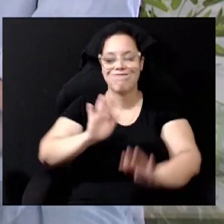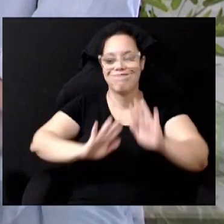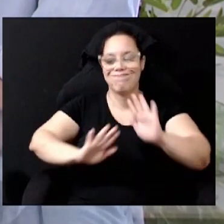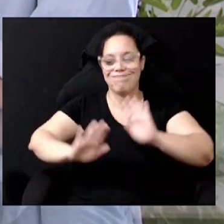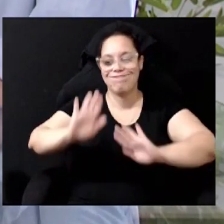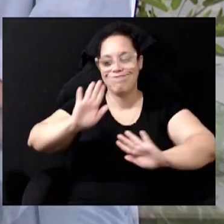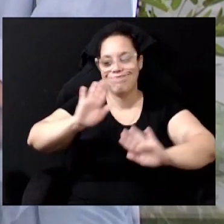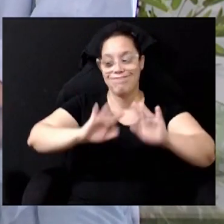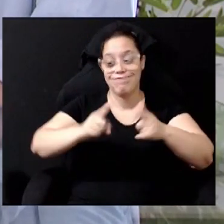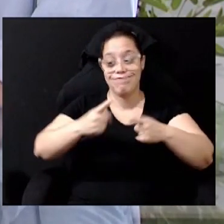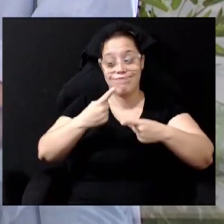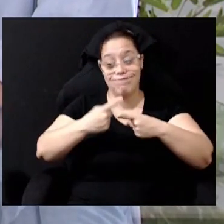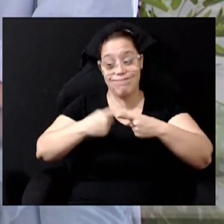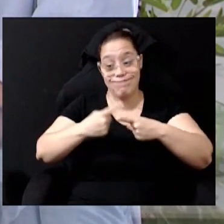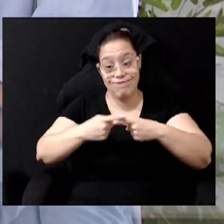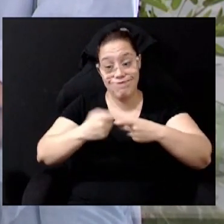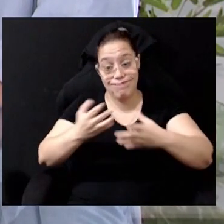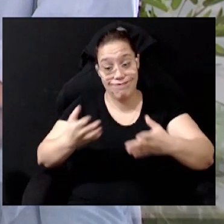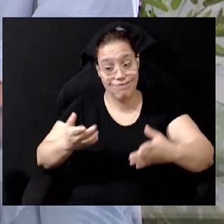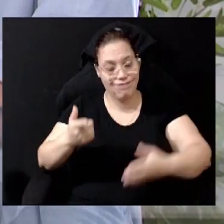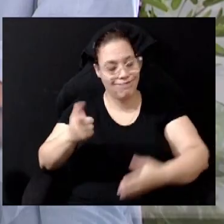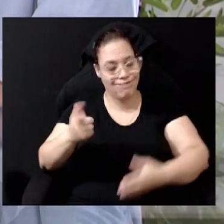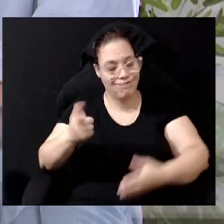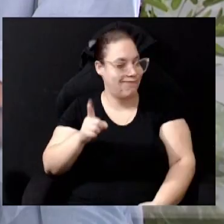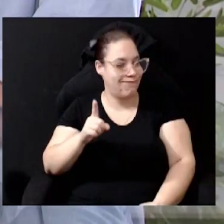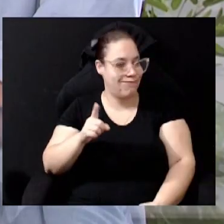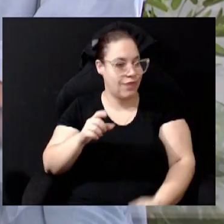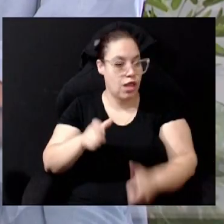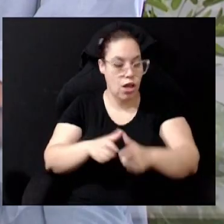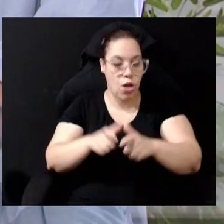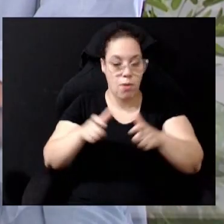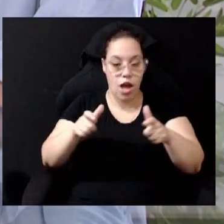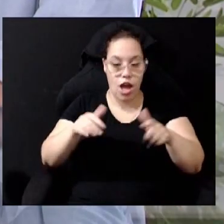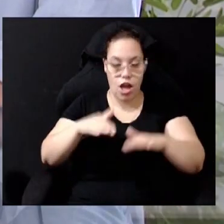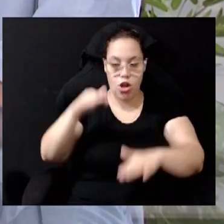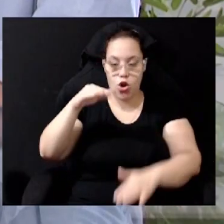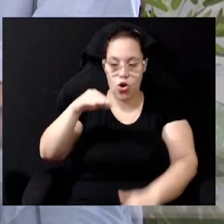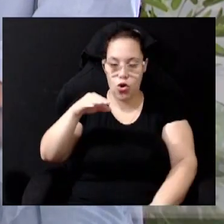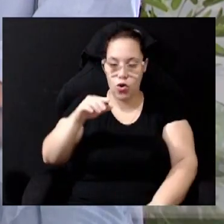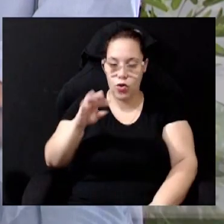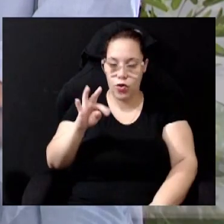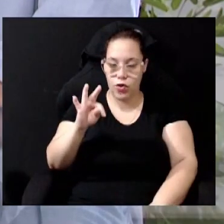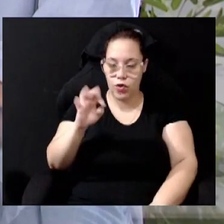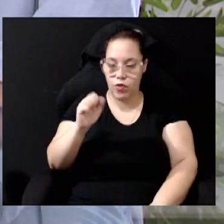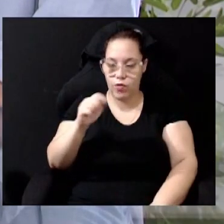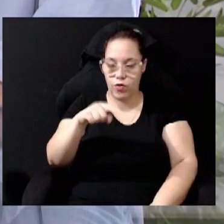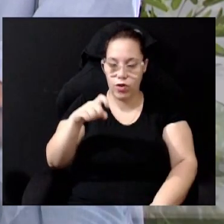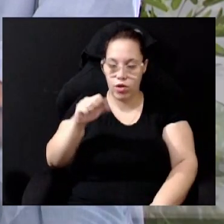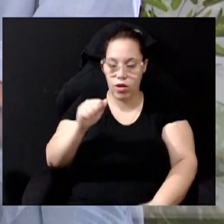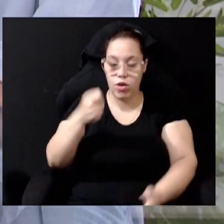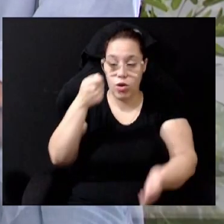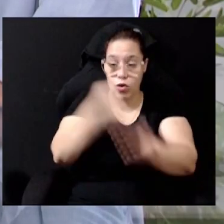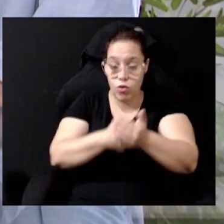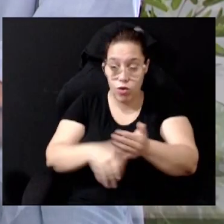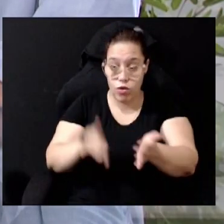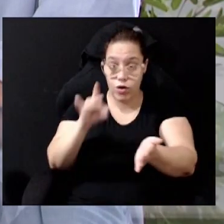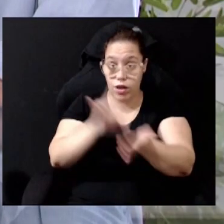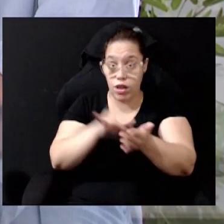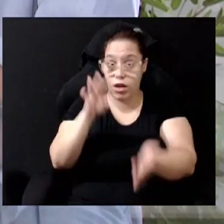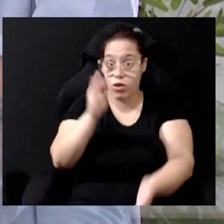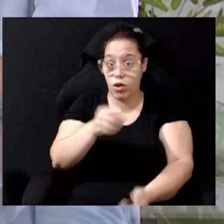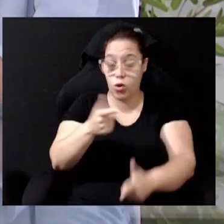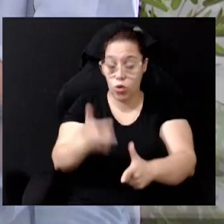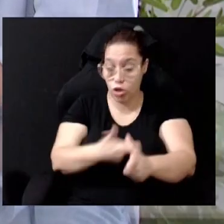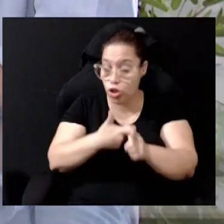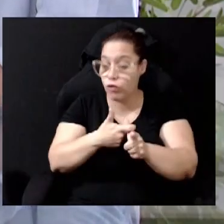quê? Porque nem sempre a maior taxa incidindo sobre o valor real da sua dívida é